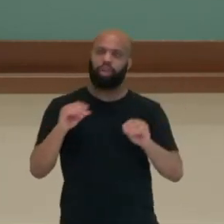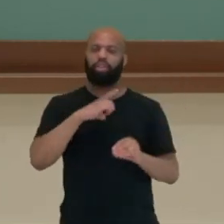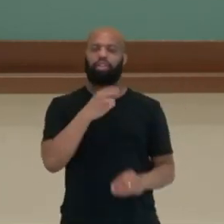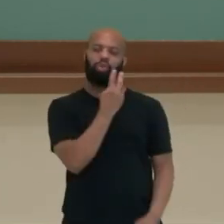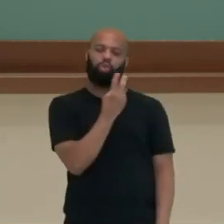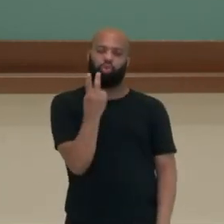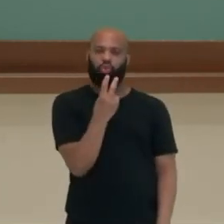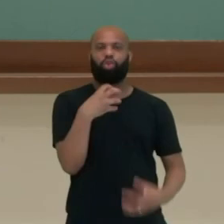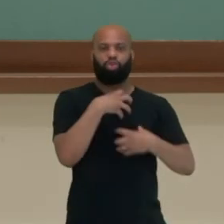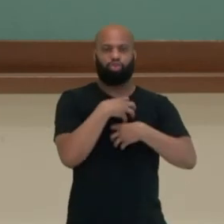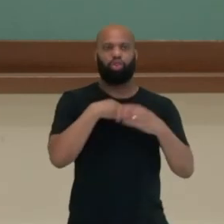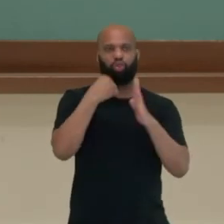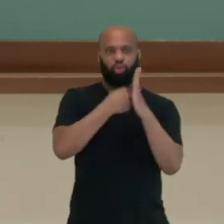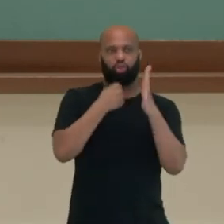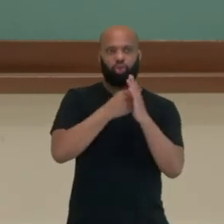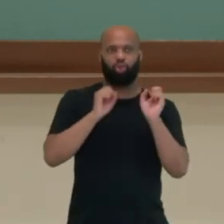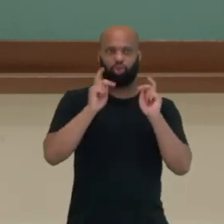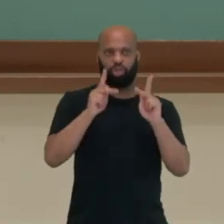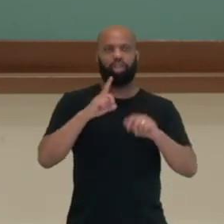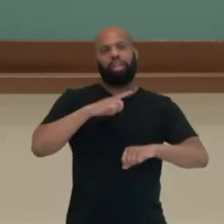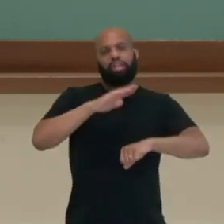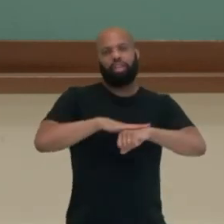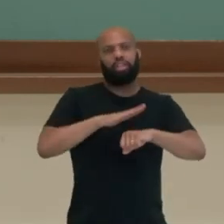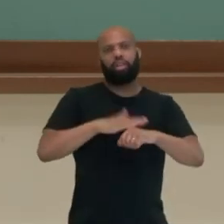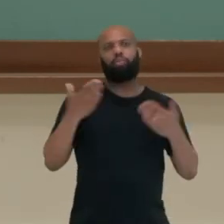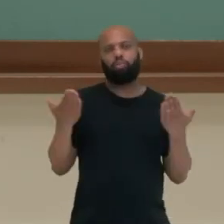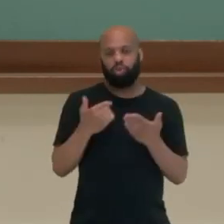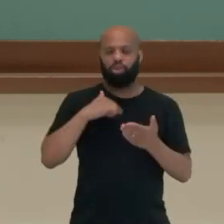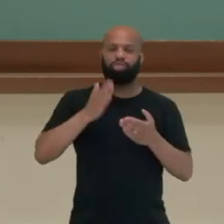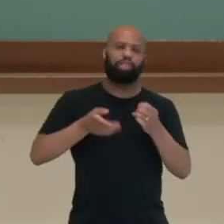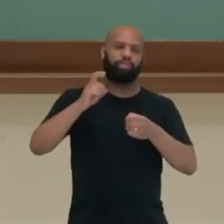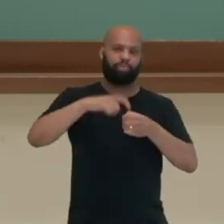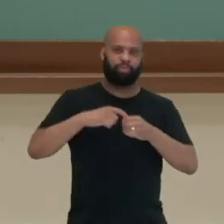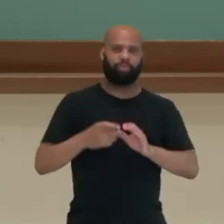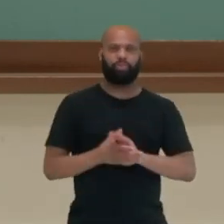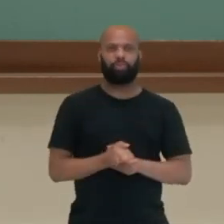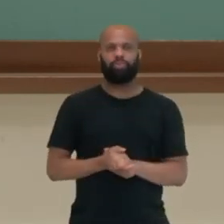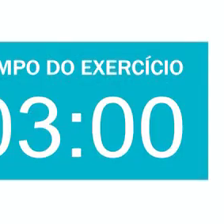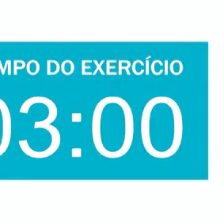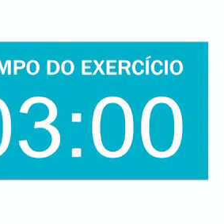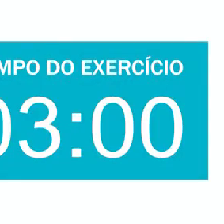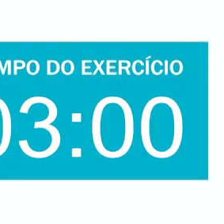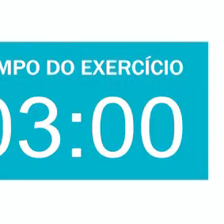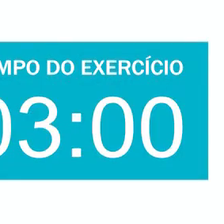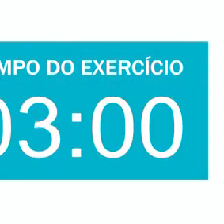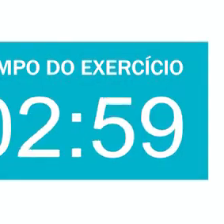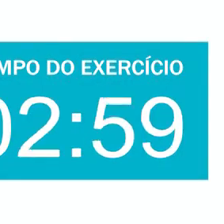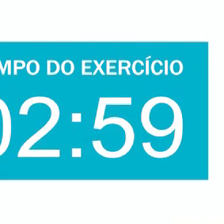de luta olímpica. Tá? Nós já voltamos.